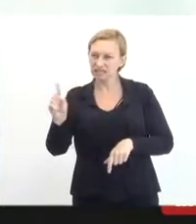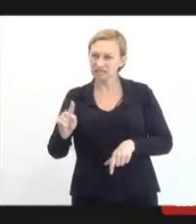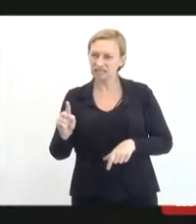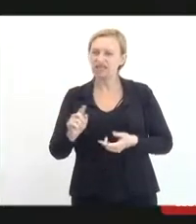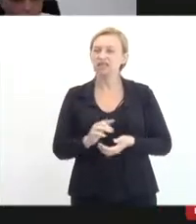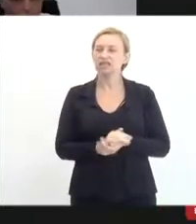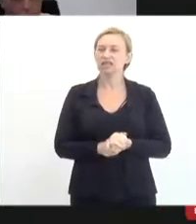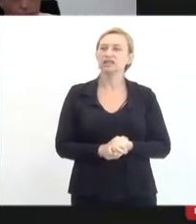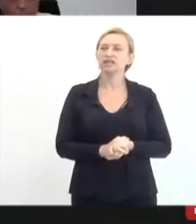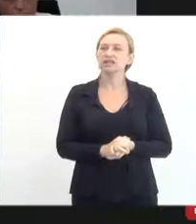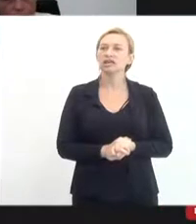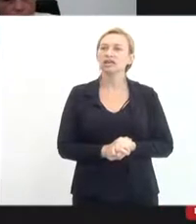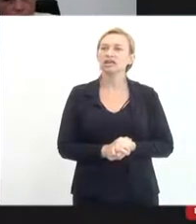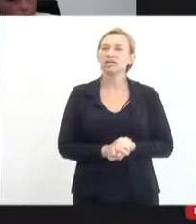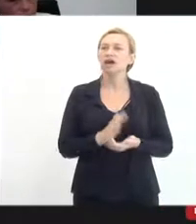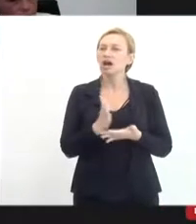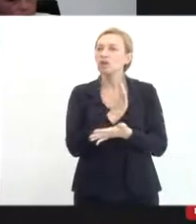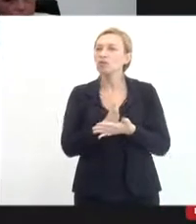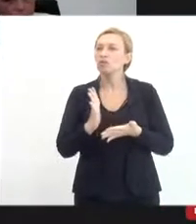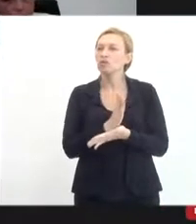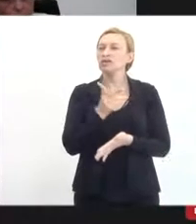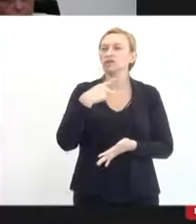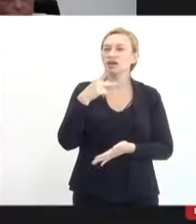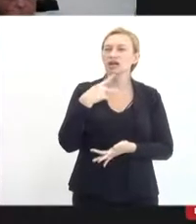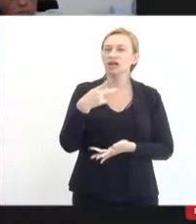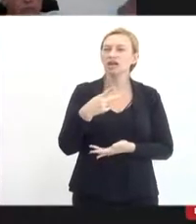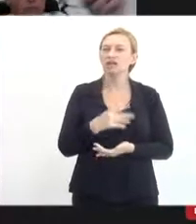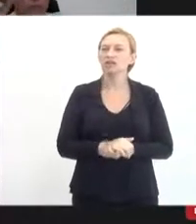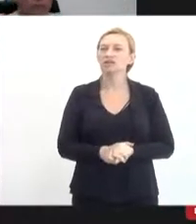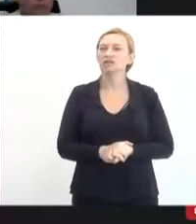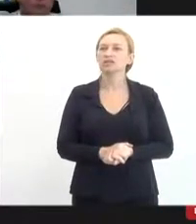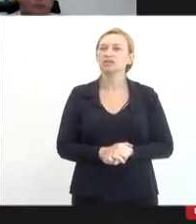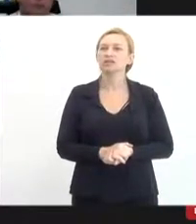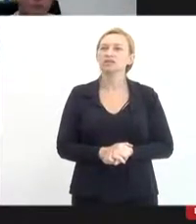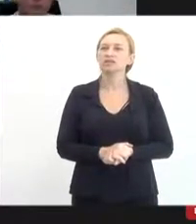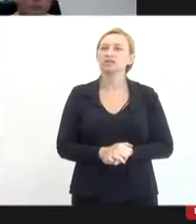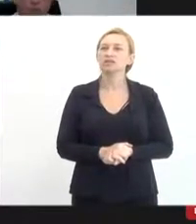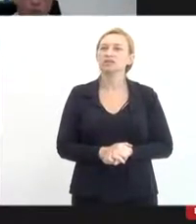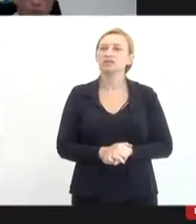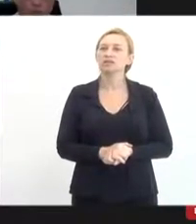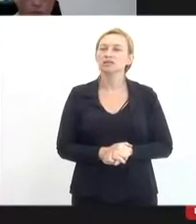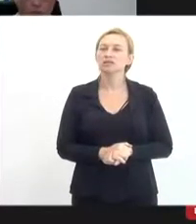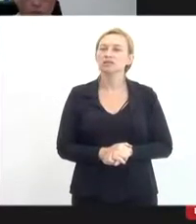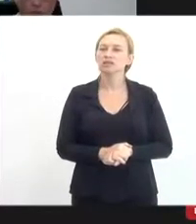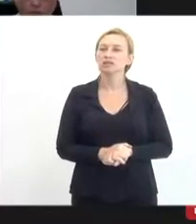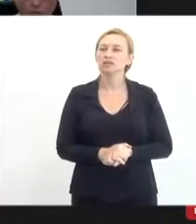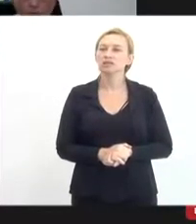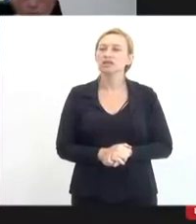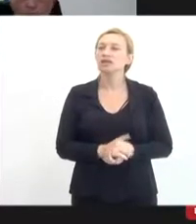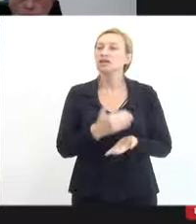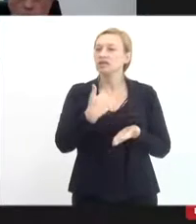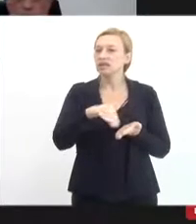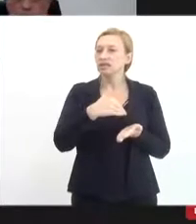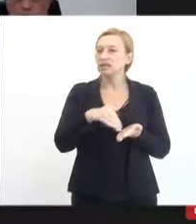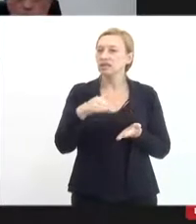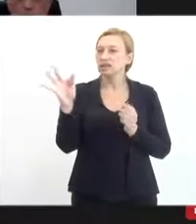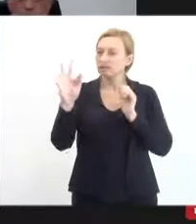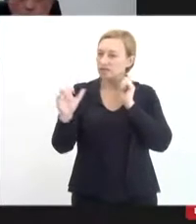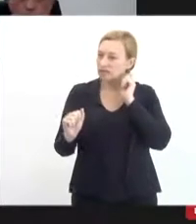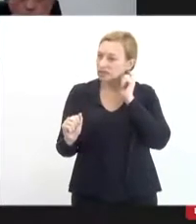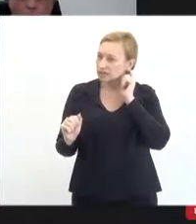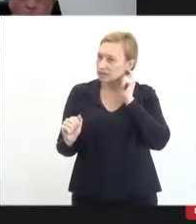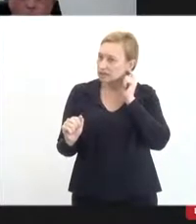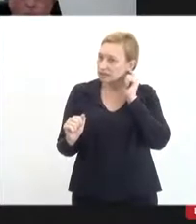comentários sobre a parte que diz respeito à Secretaria de Fazenda,